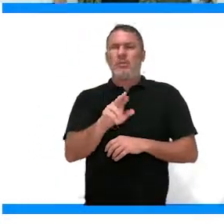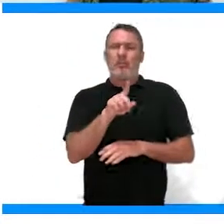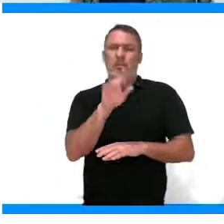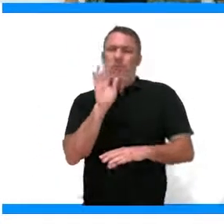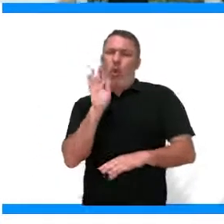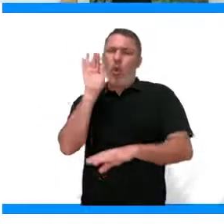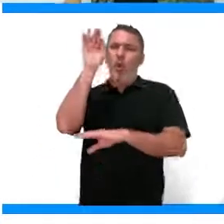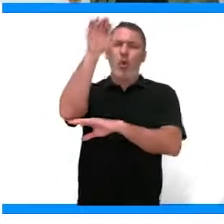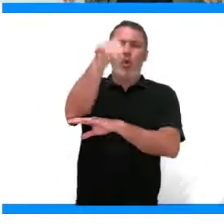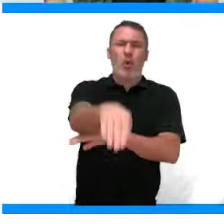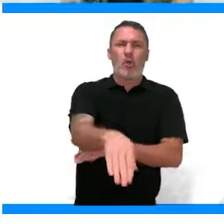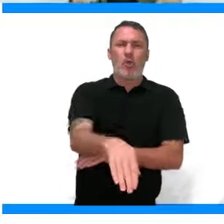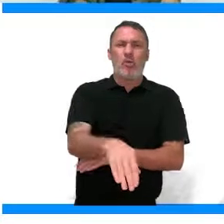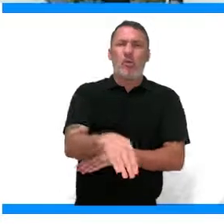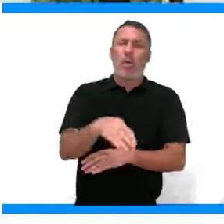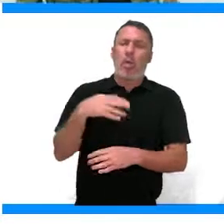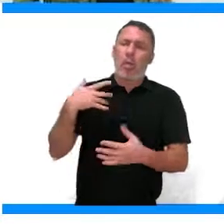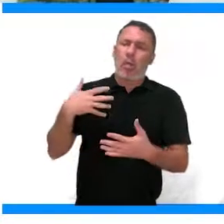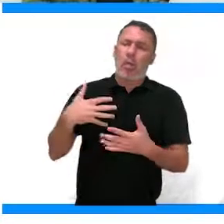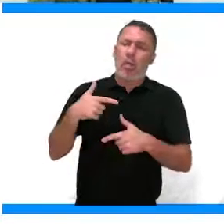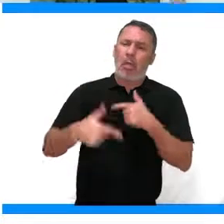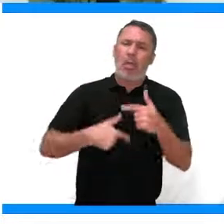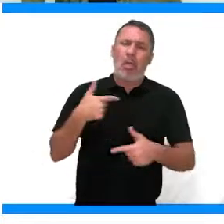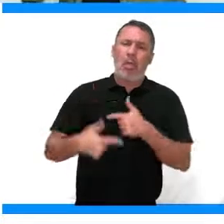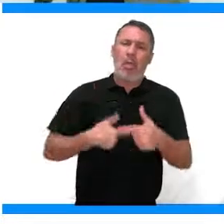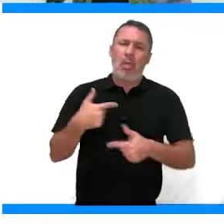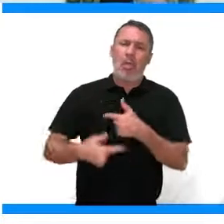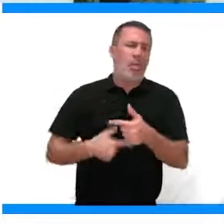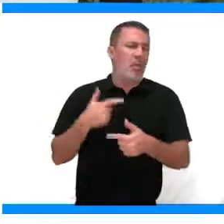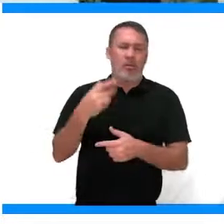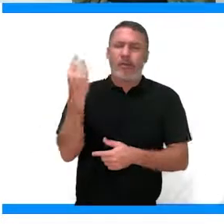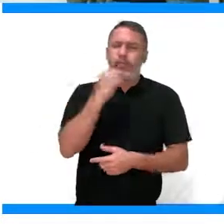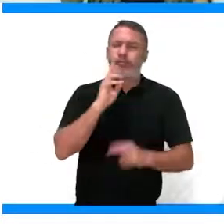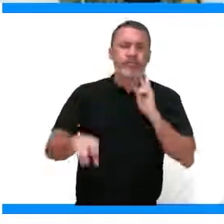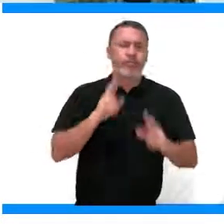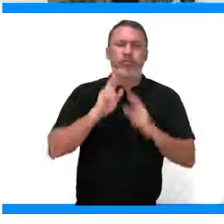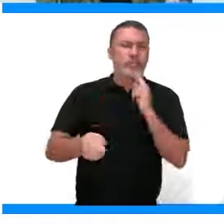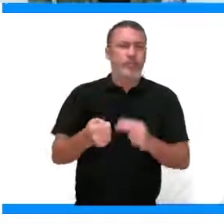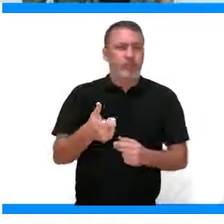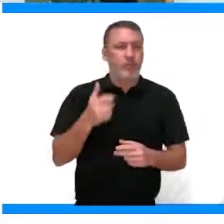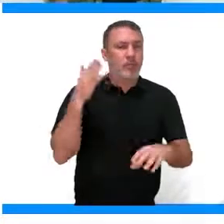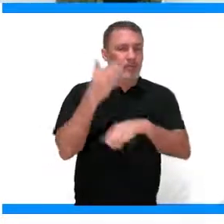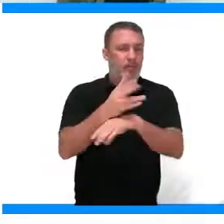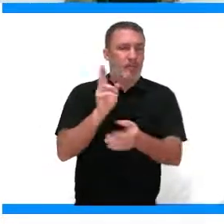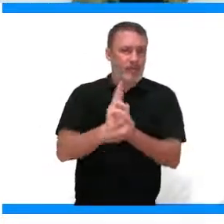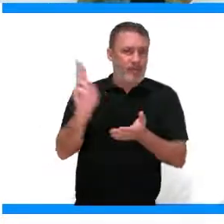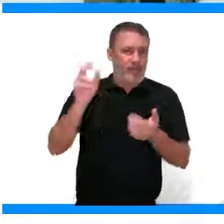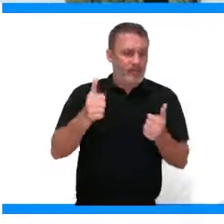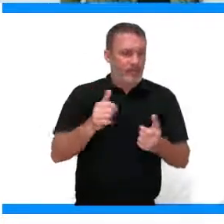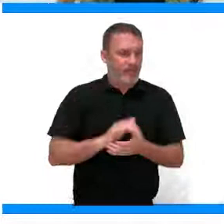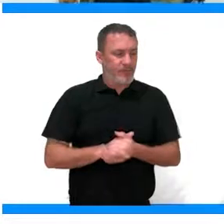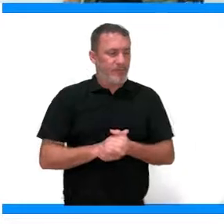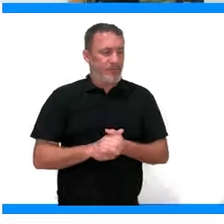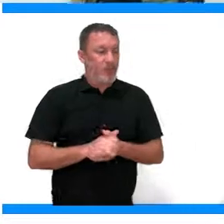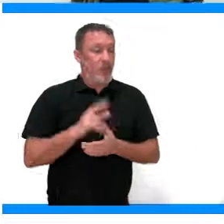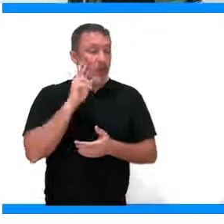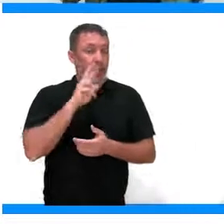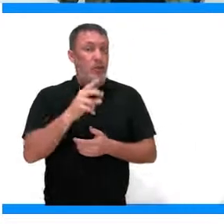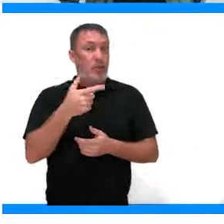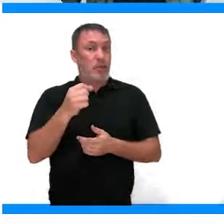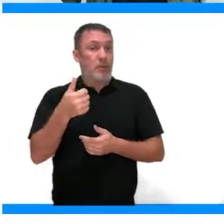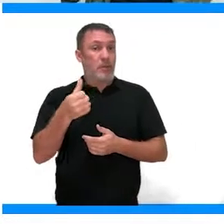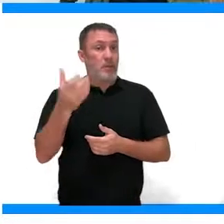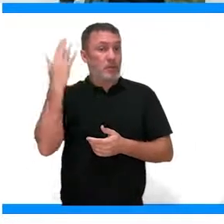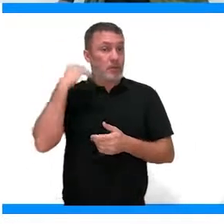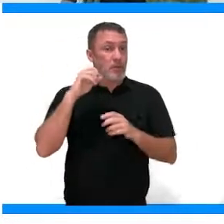hackear a matemática do Enem, vai detonar as questões do Enem e entrar na universidade. Vem comigo. Enem 2016, essa questão caiu